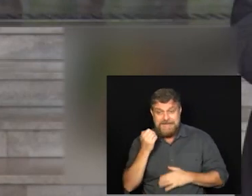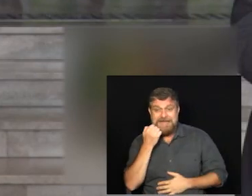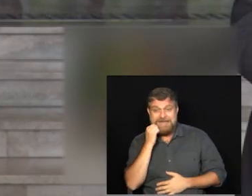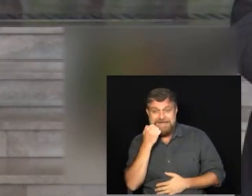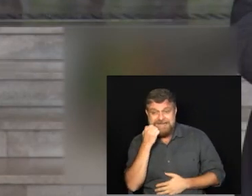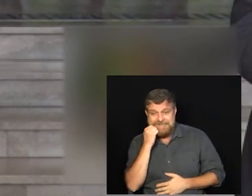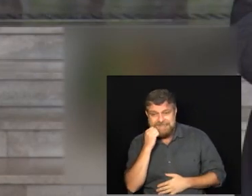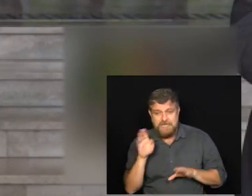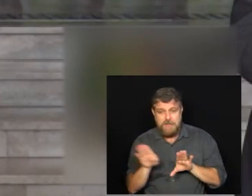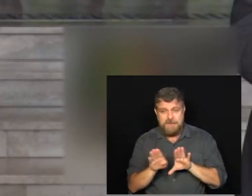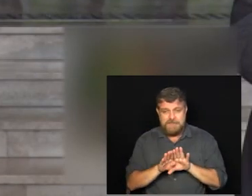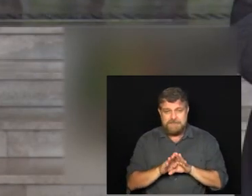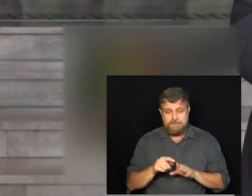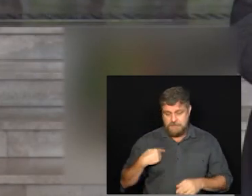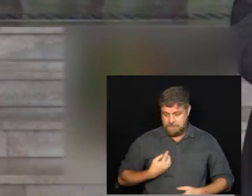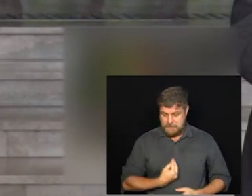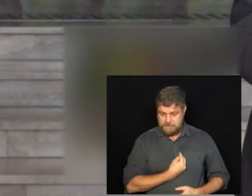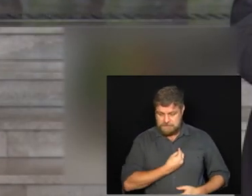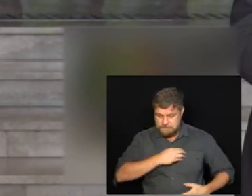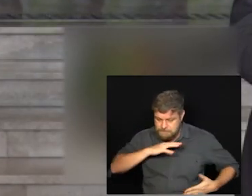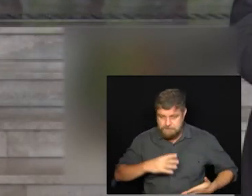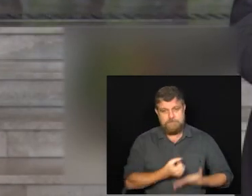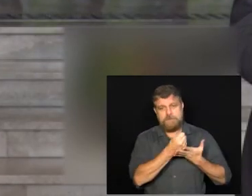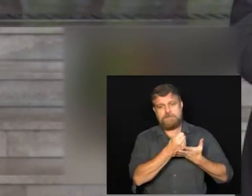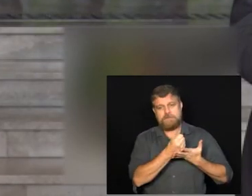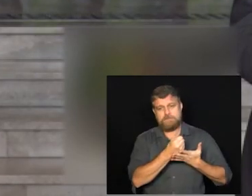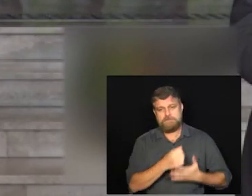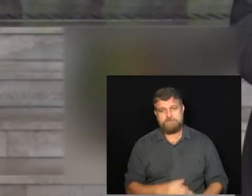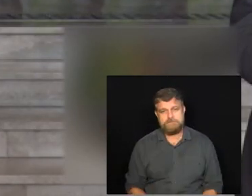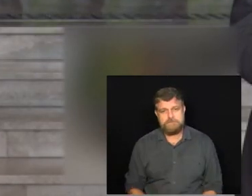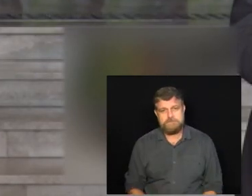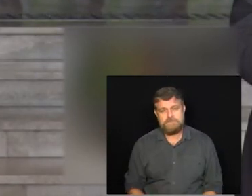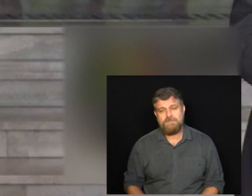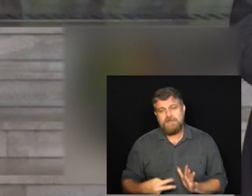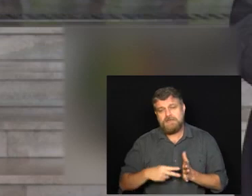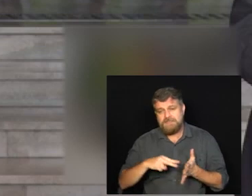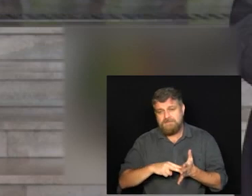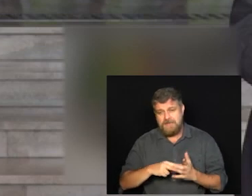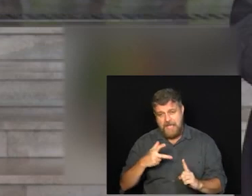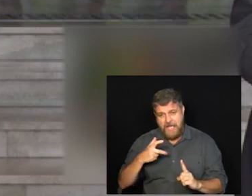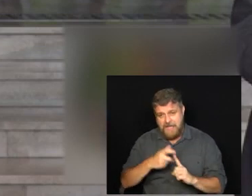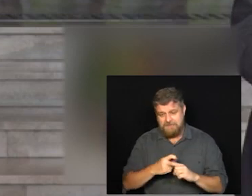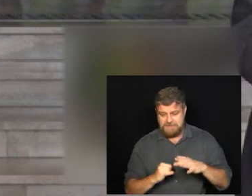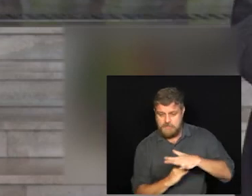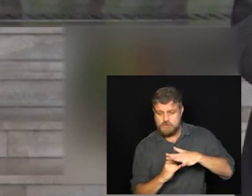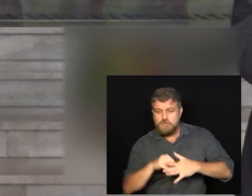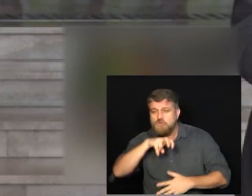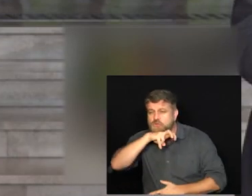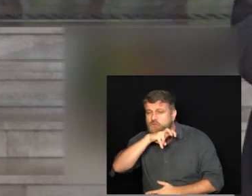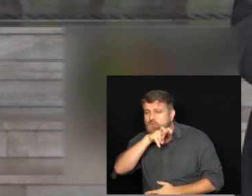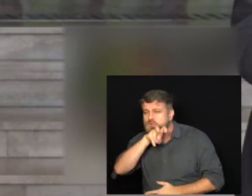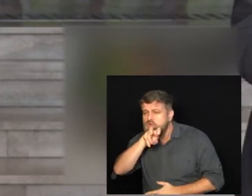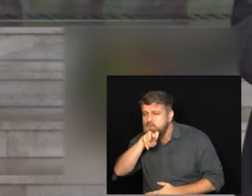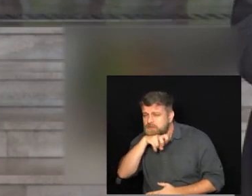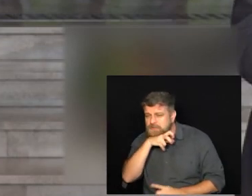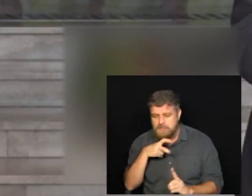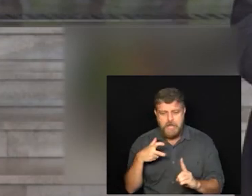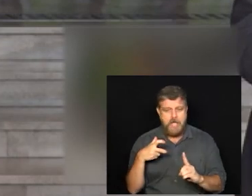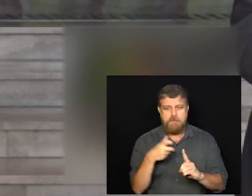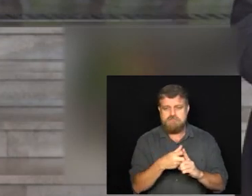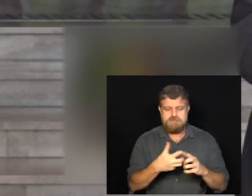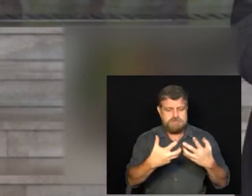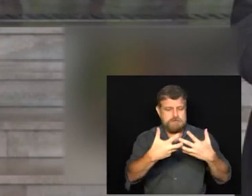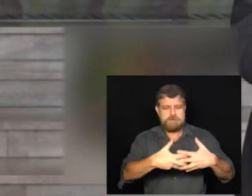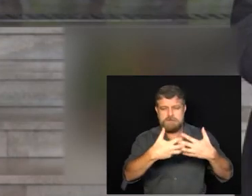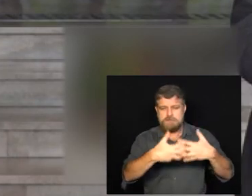mas excepcional notícia para a vida. Ou seja, a vacina do Butantan imuniza os